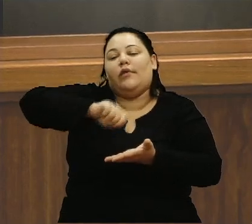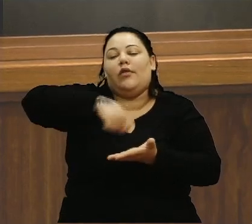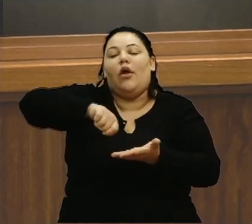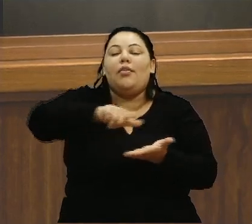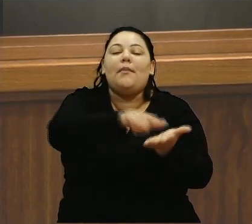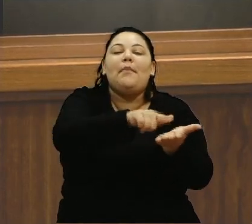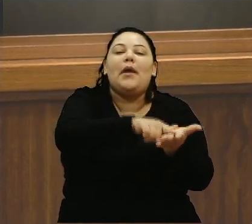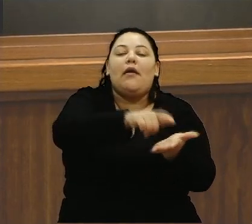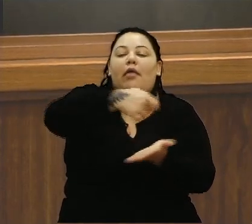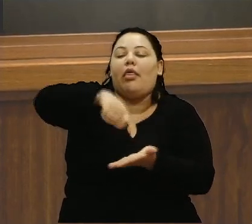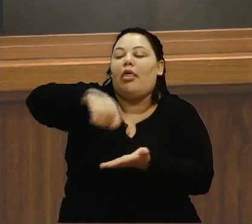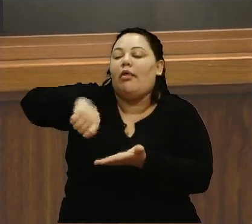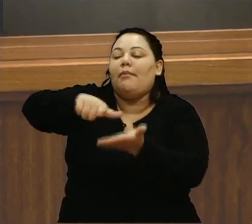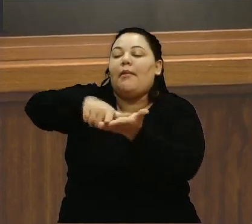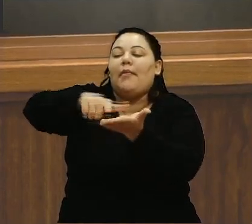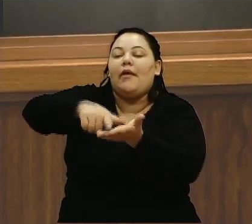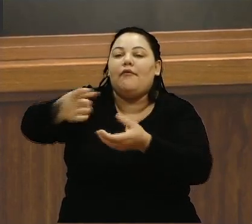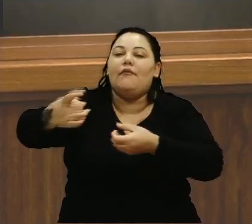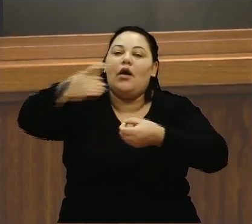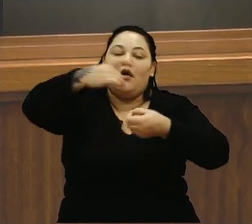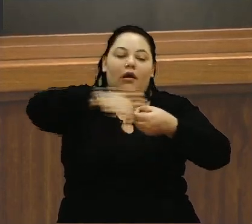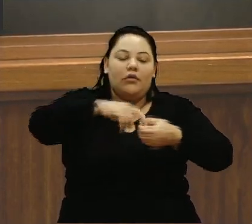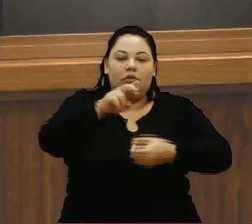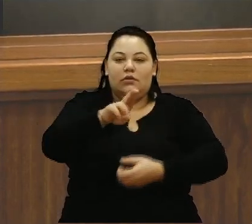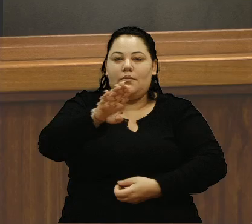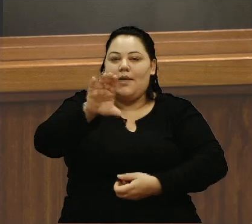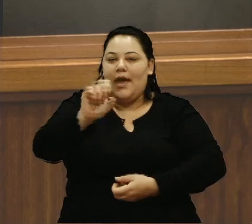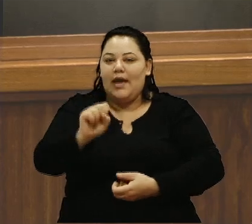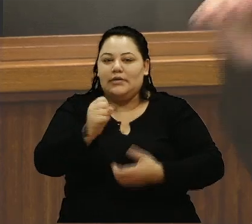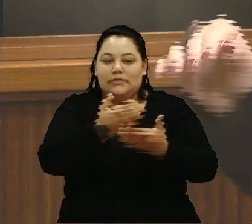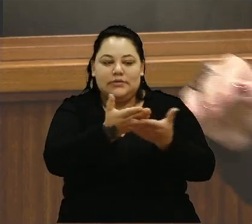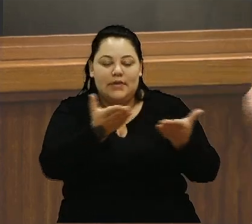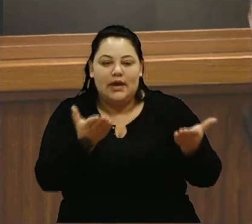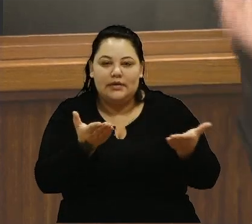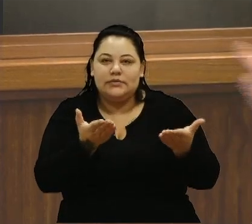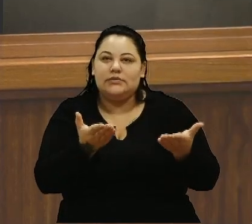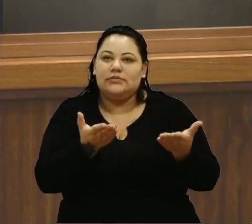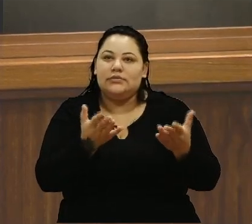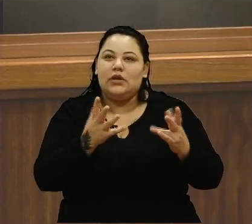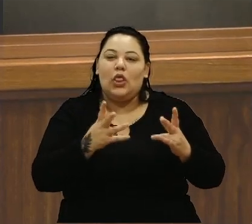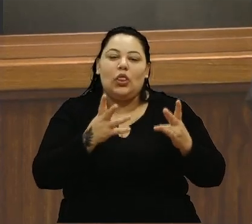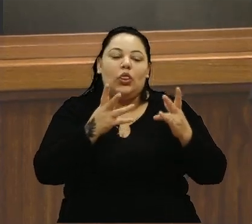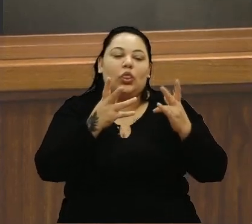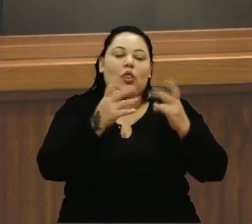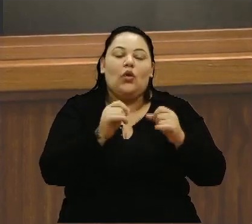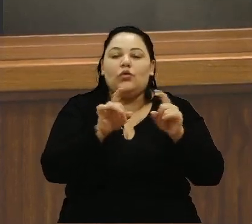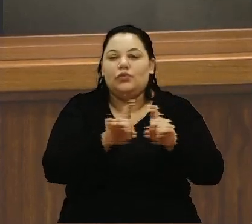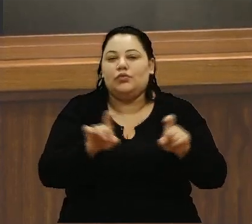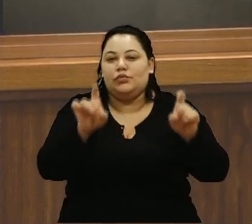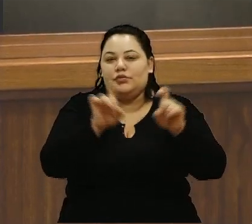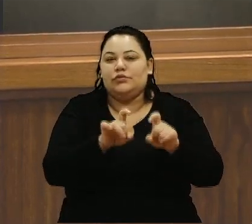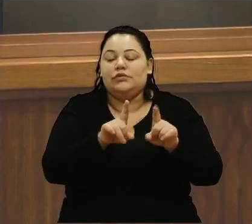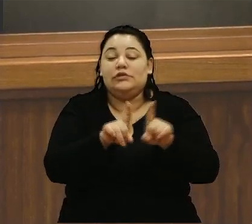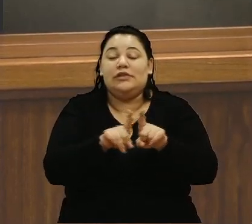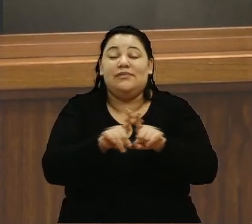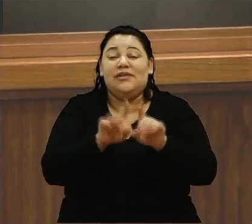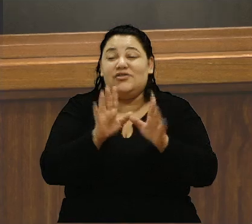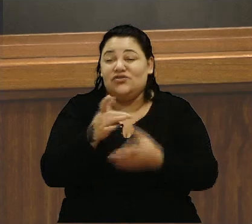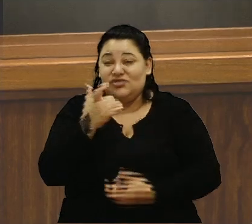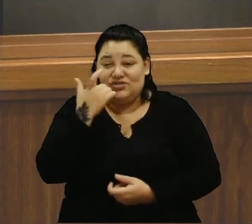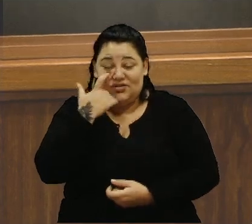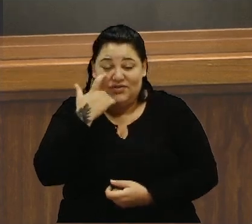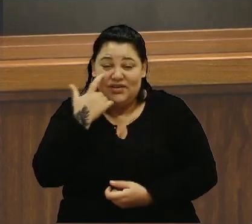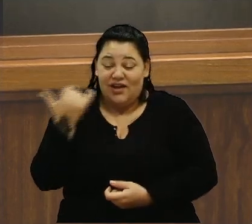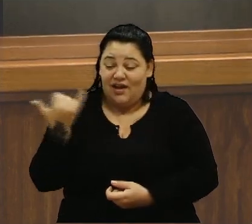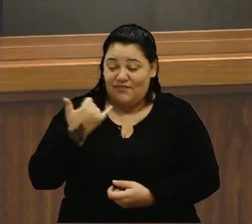papel, chegar na UBS, no seu espaço, passar tudo para o computador, e também já haviam me